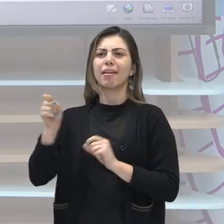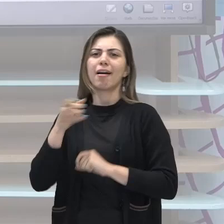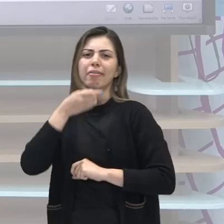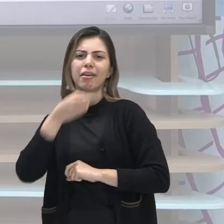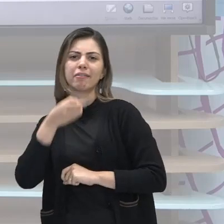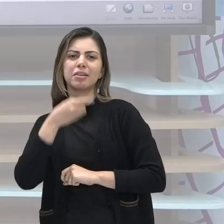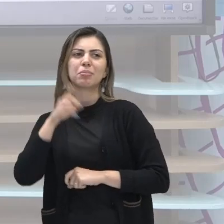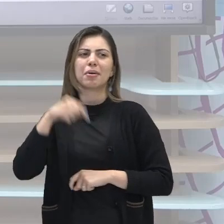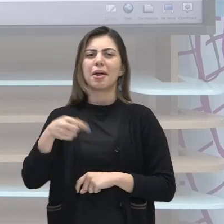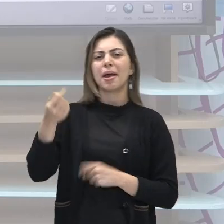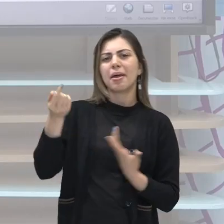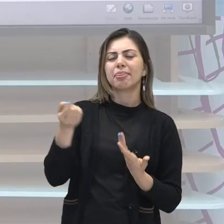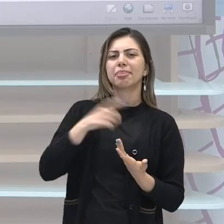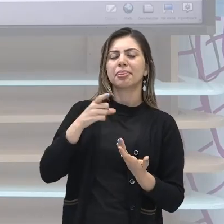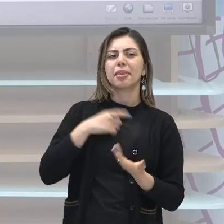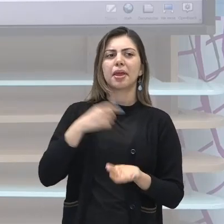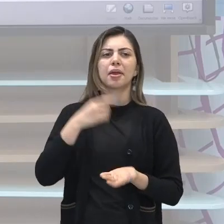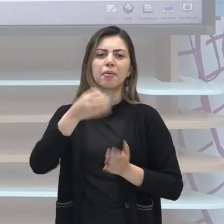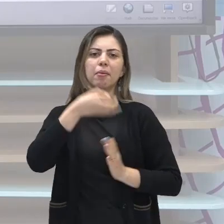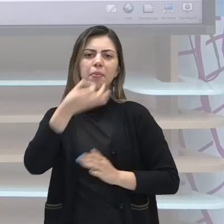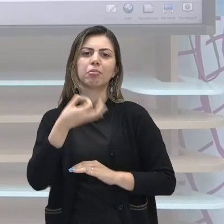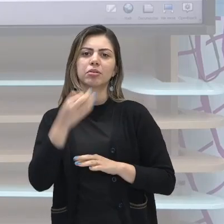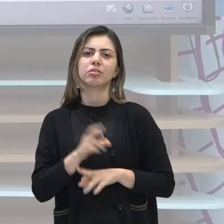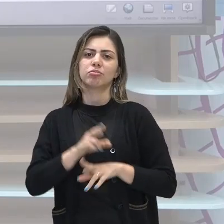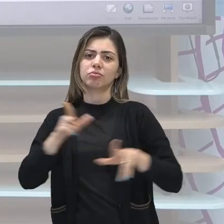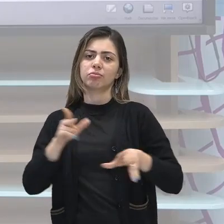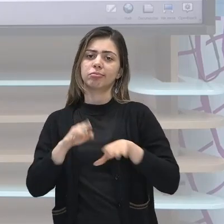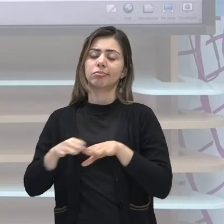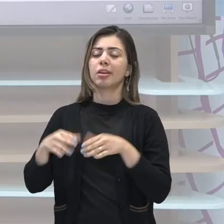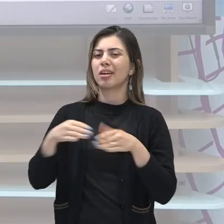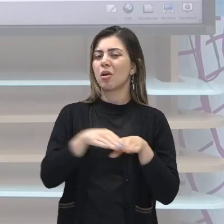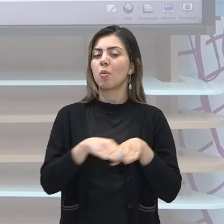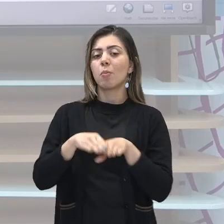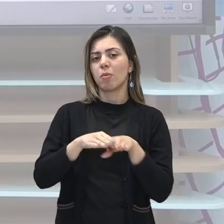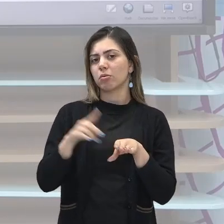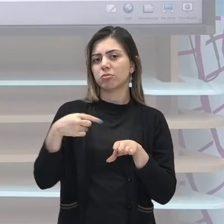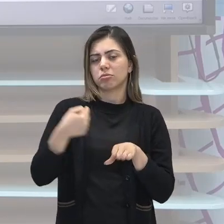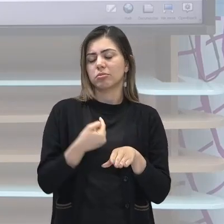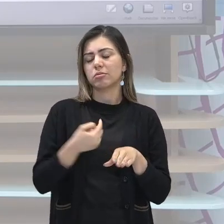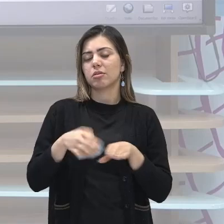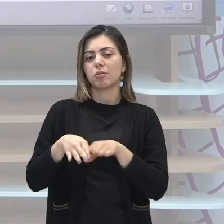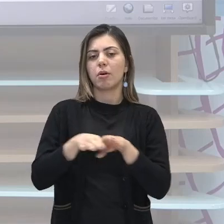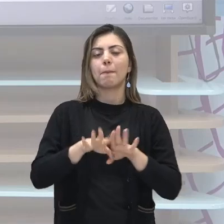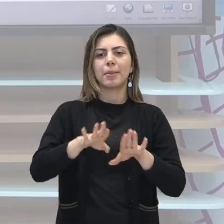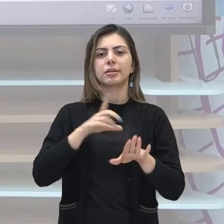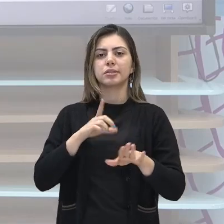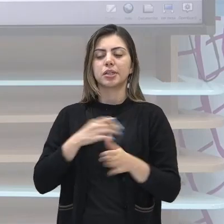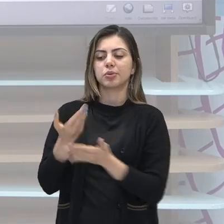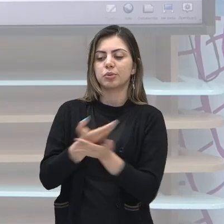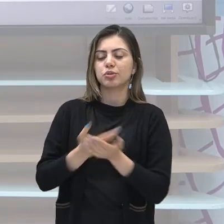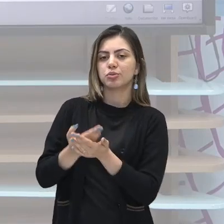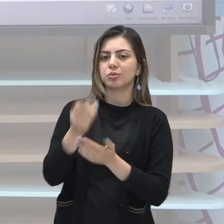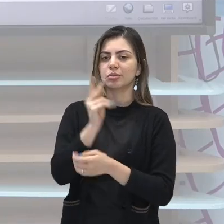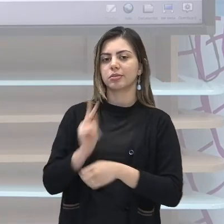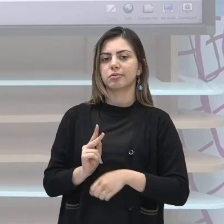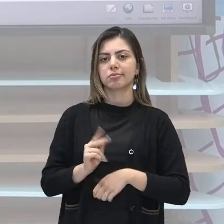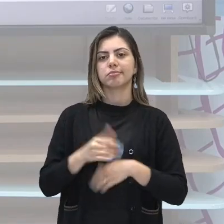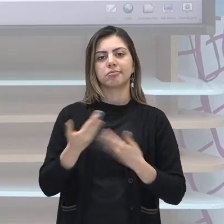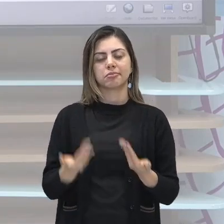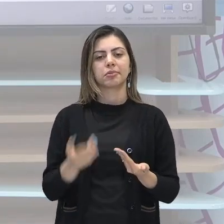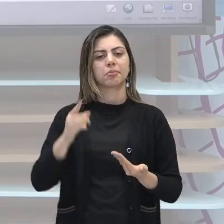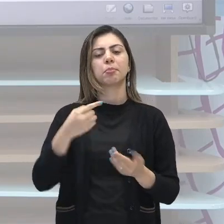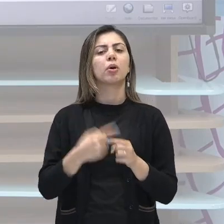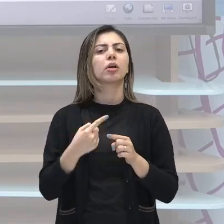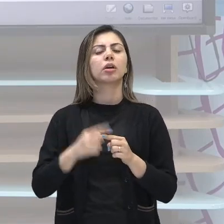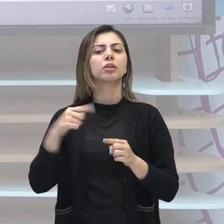é importante, e aí vem o ponto do estudo da história. Por que